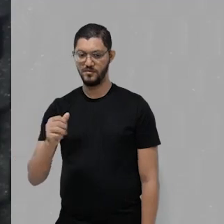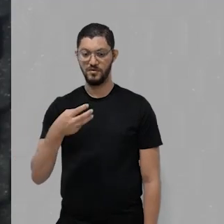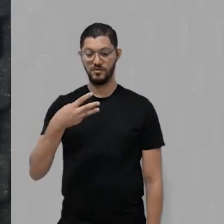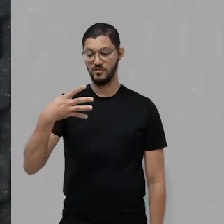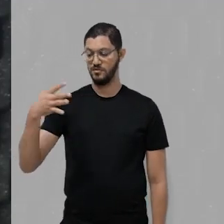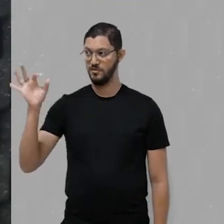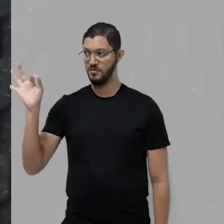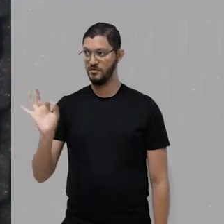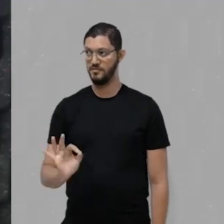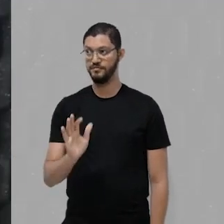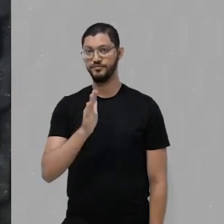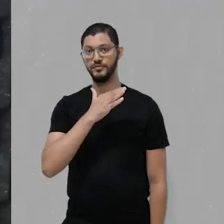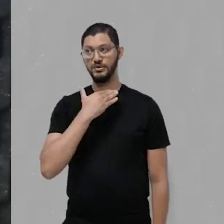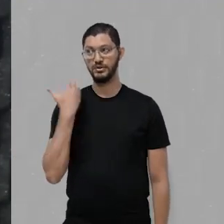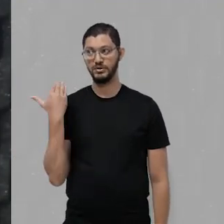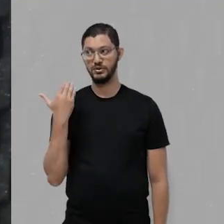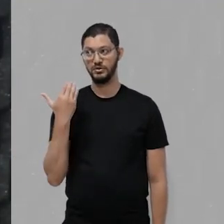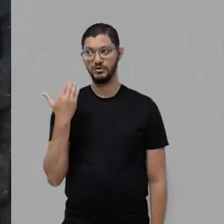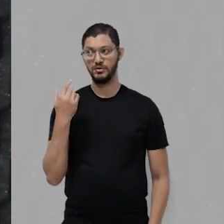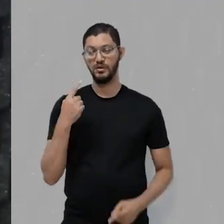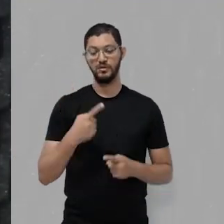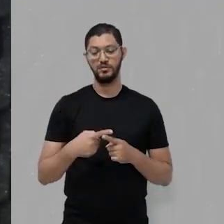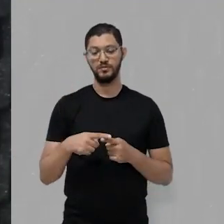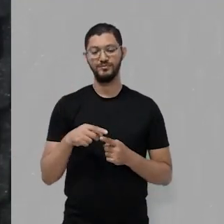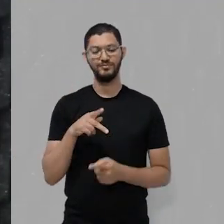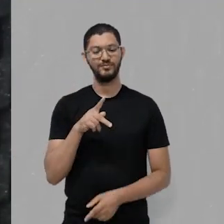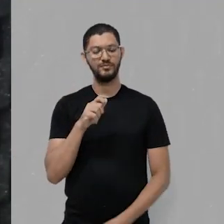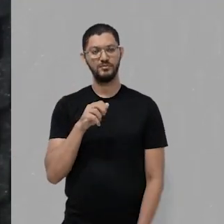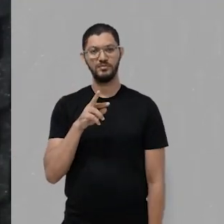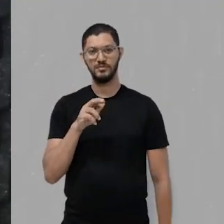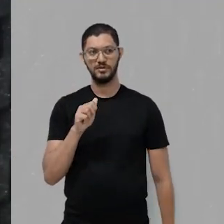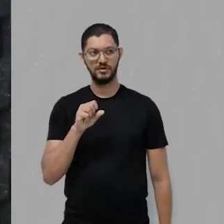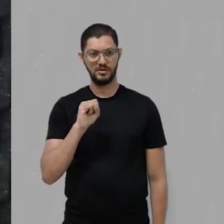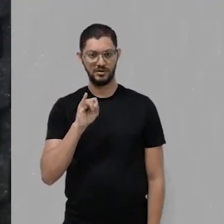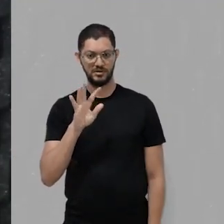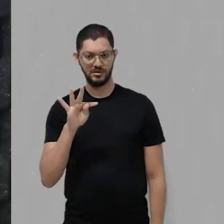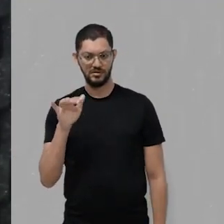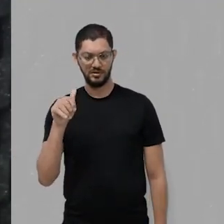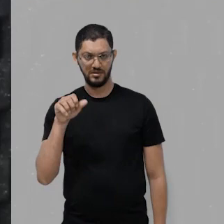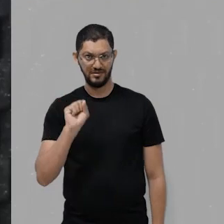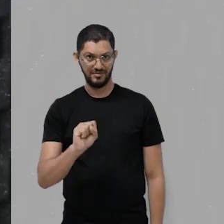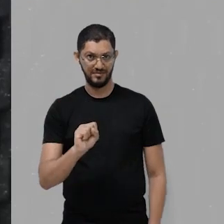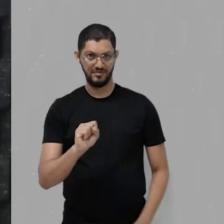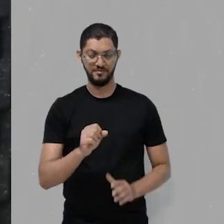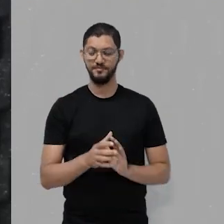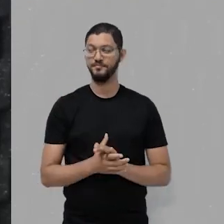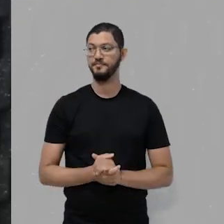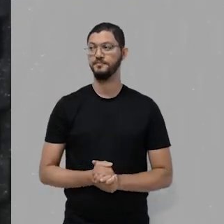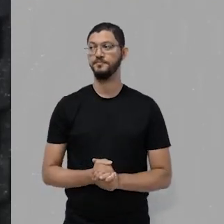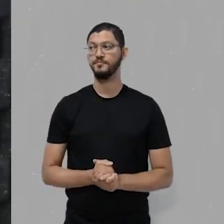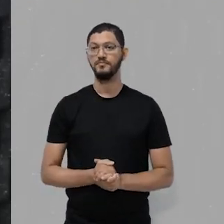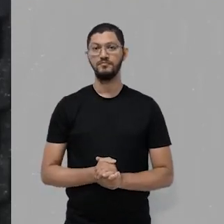34% dos indivíduos vão morrer por ação de parasitas, né?